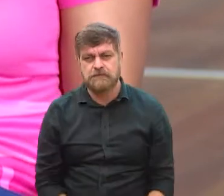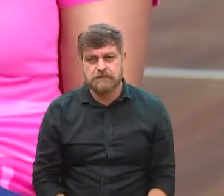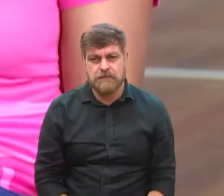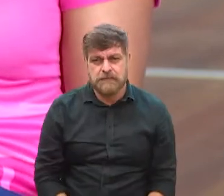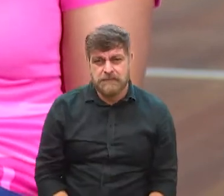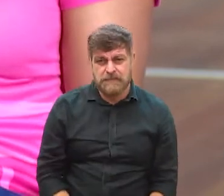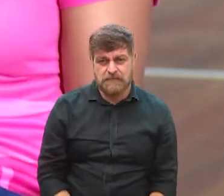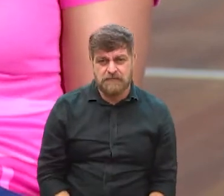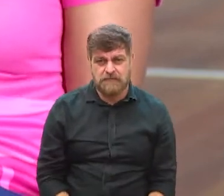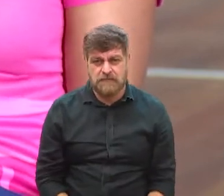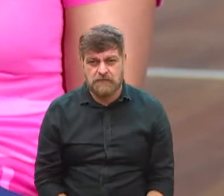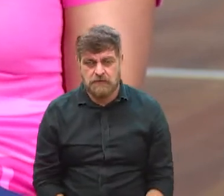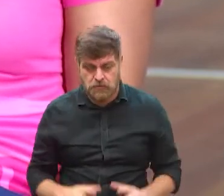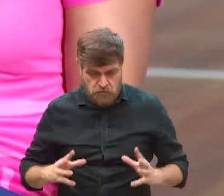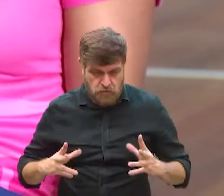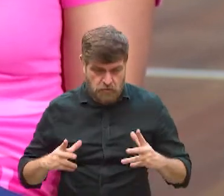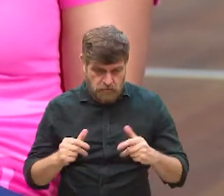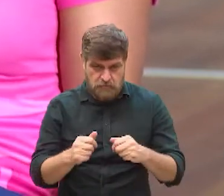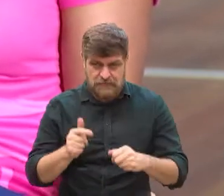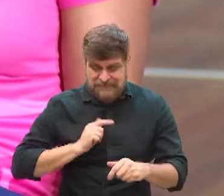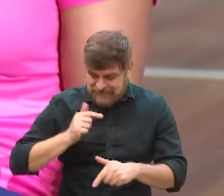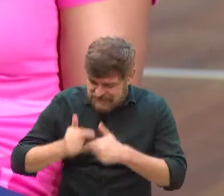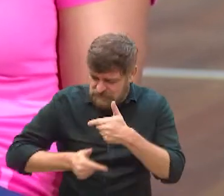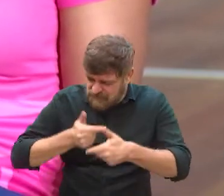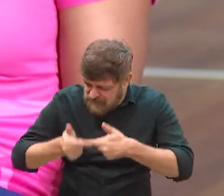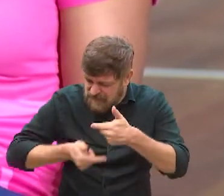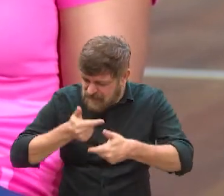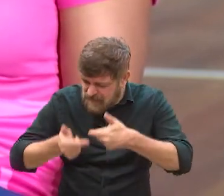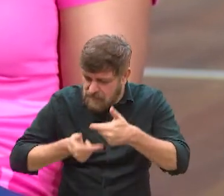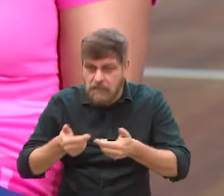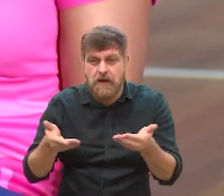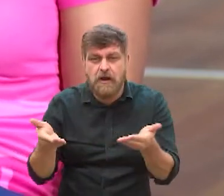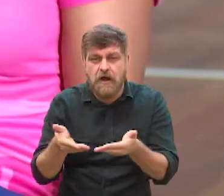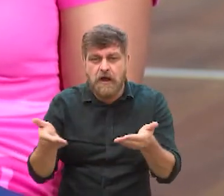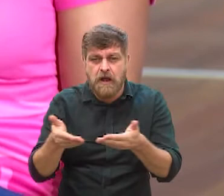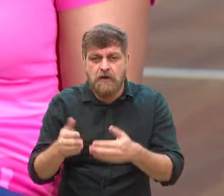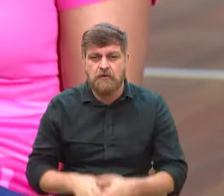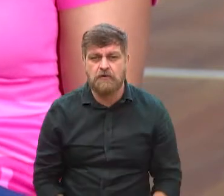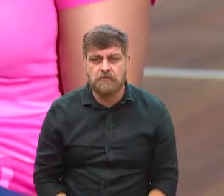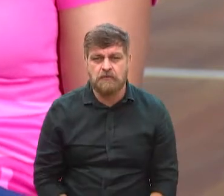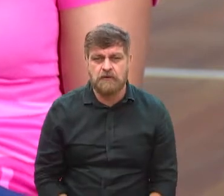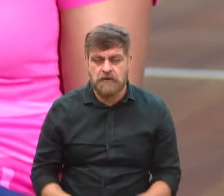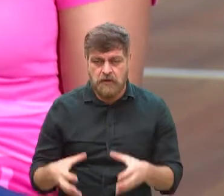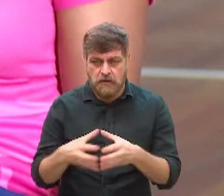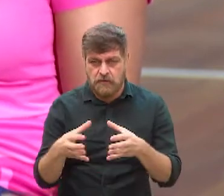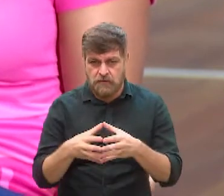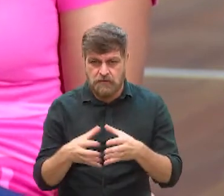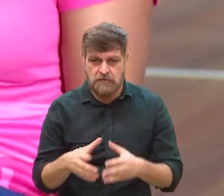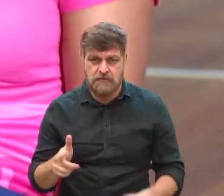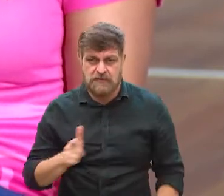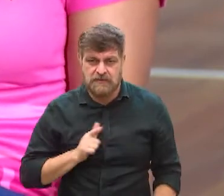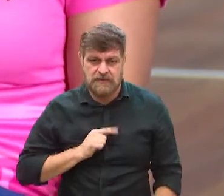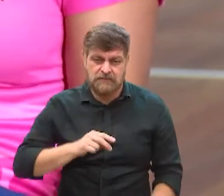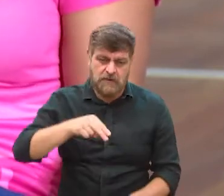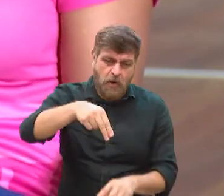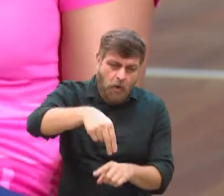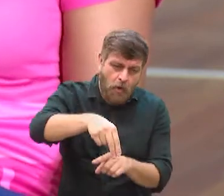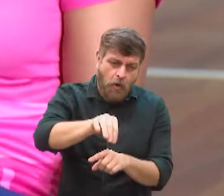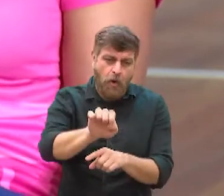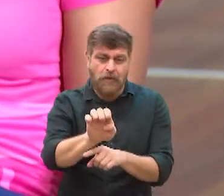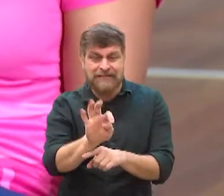Está todo mundo, acho que com esse trabalho que foi feito agora, né, dessas últimas seleções com o Neto e